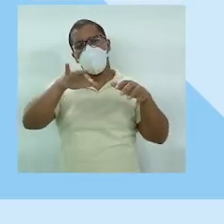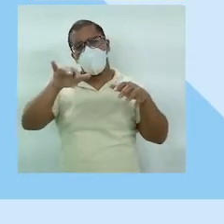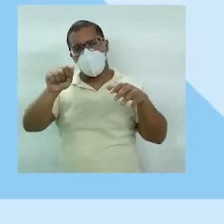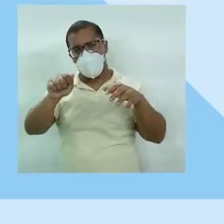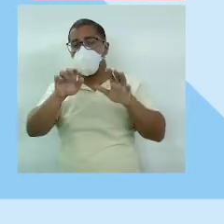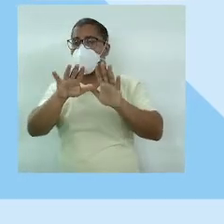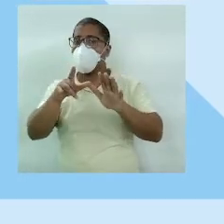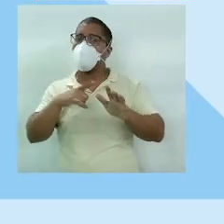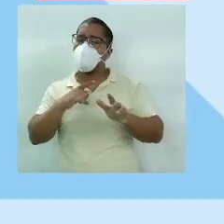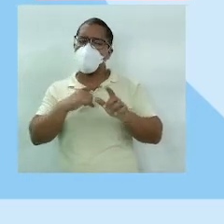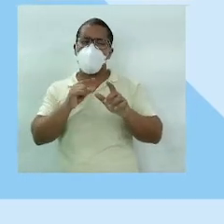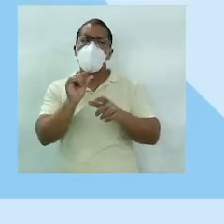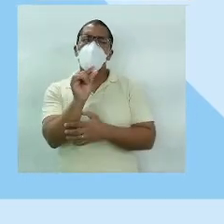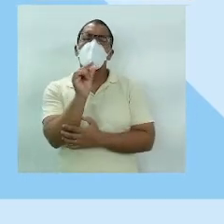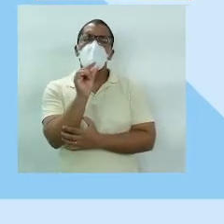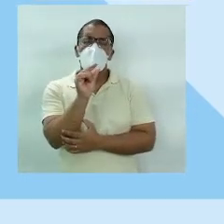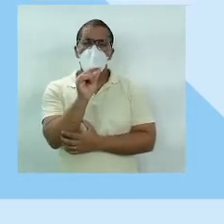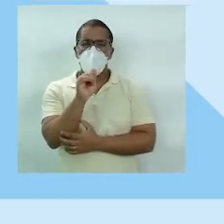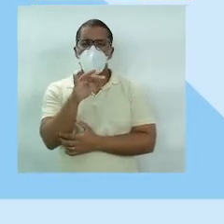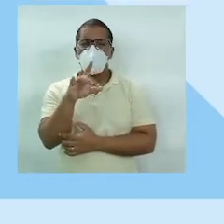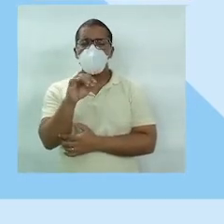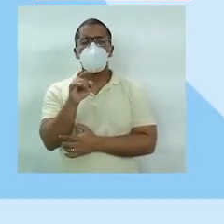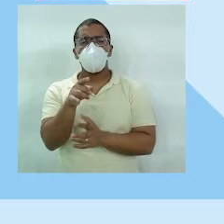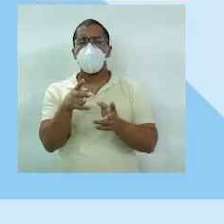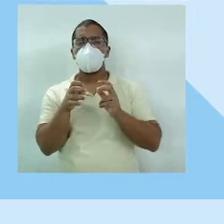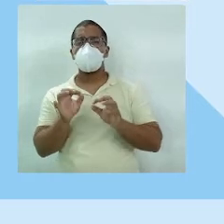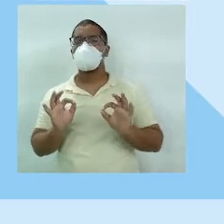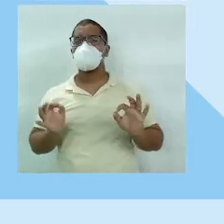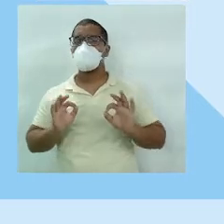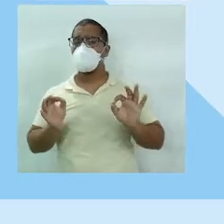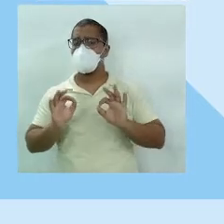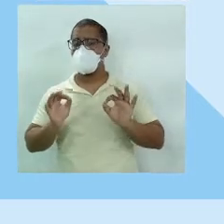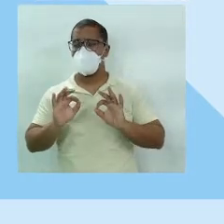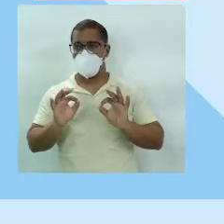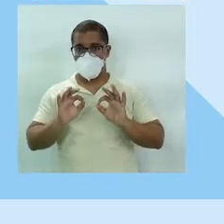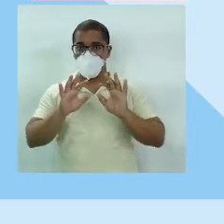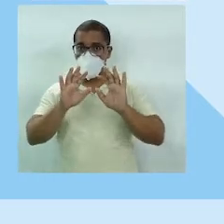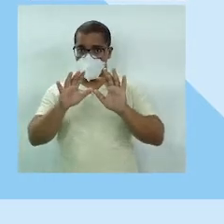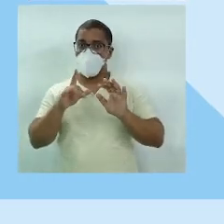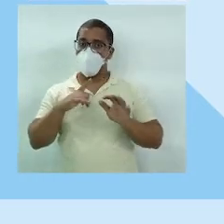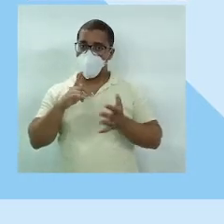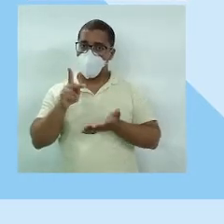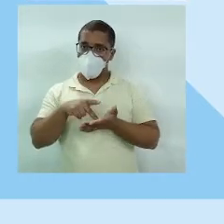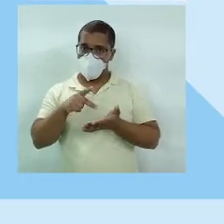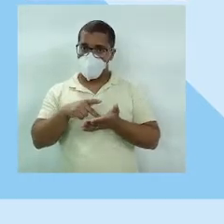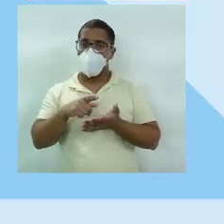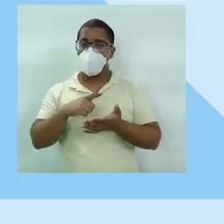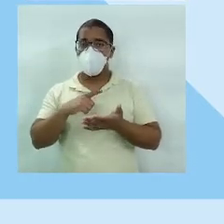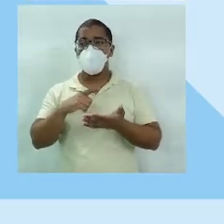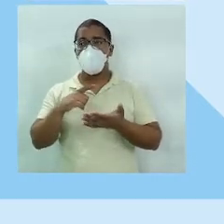é tão pequenininha que a pessoa não consegue perceber, né? Mas existe chuva ácida